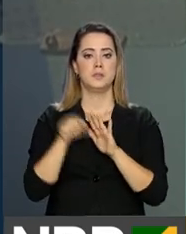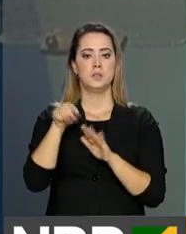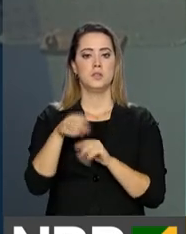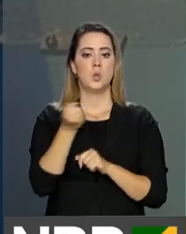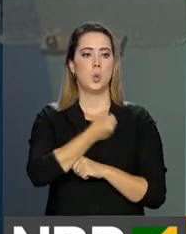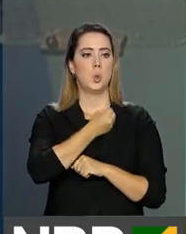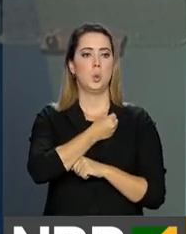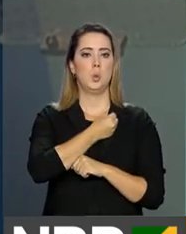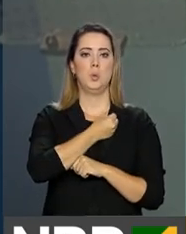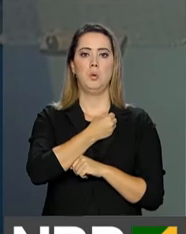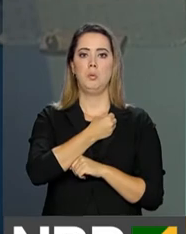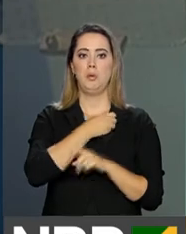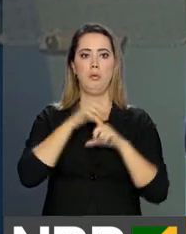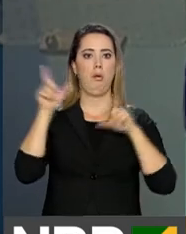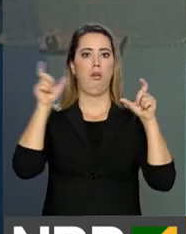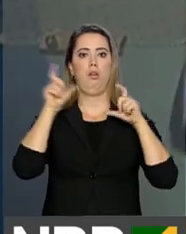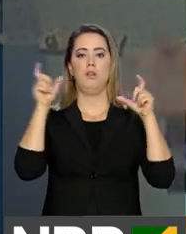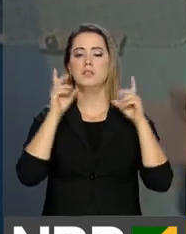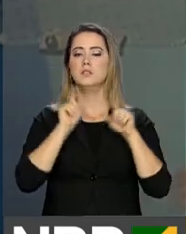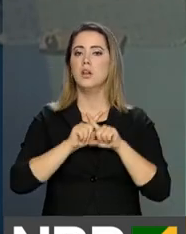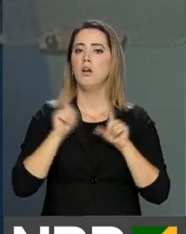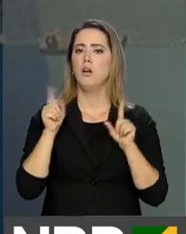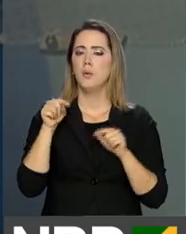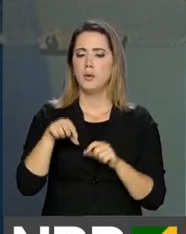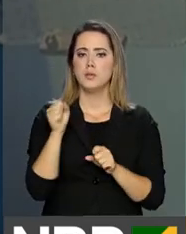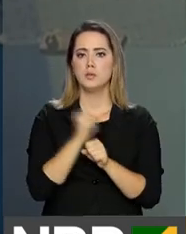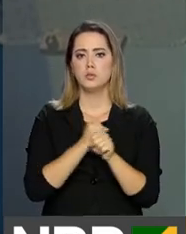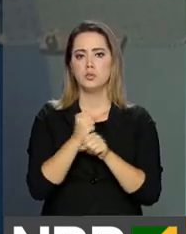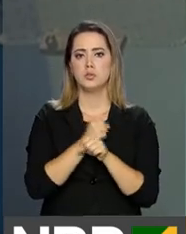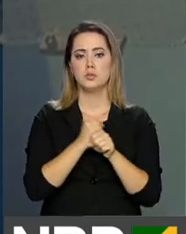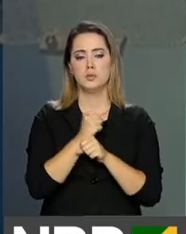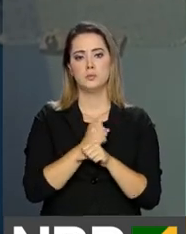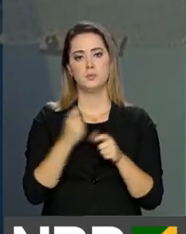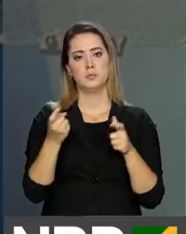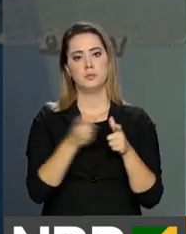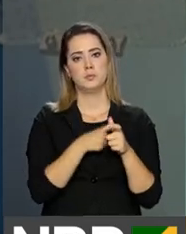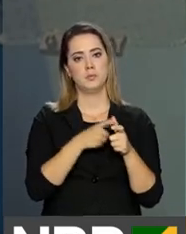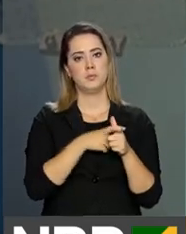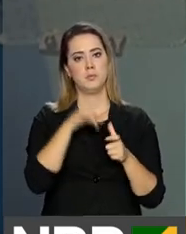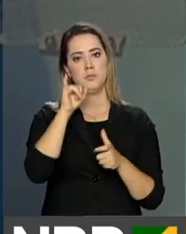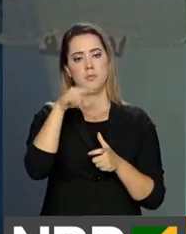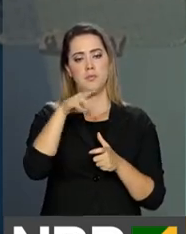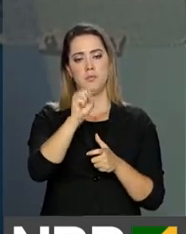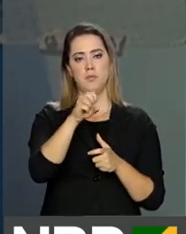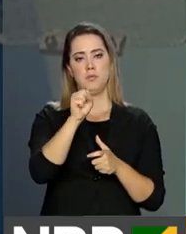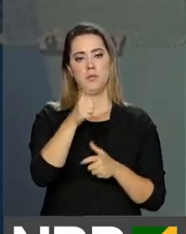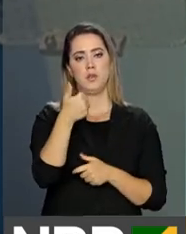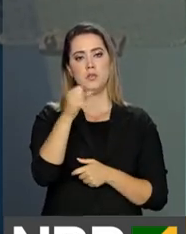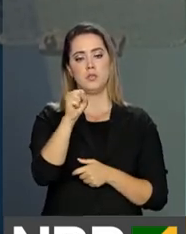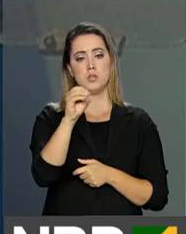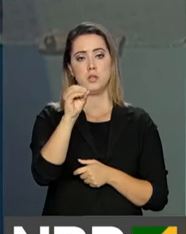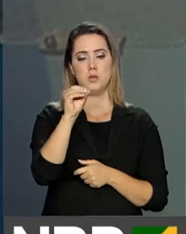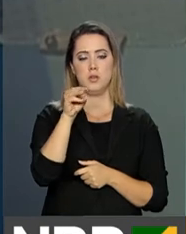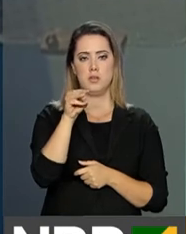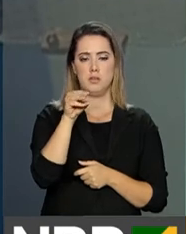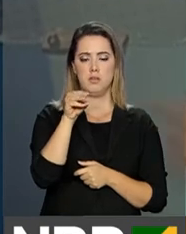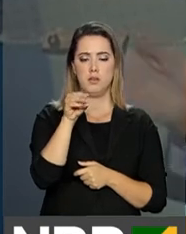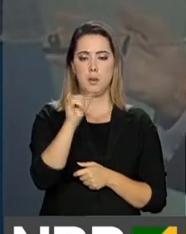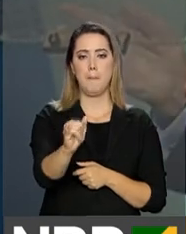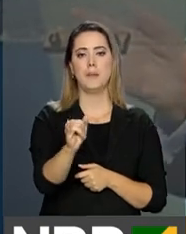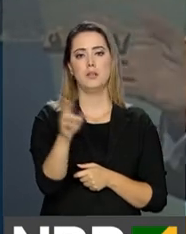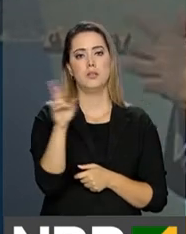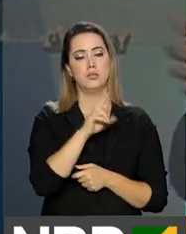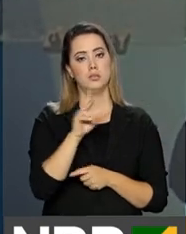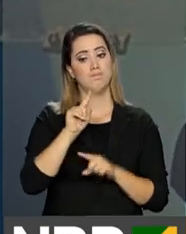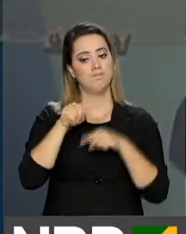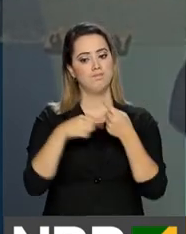dados assustadores, não é? Basta dizer que neste ano o déficit previdenciário é de 180 bilhões de reais. No ano